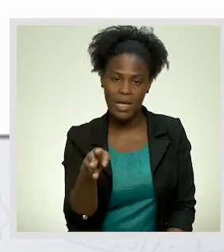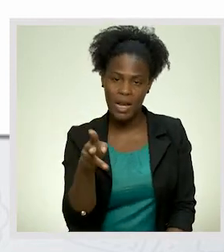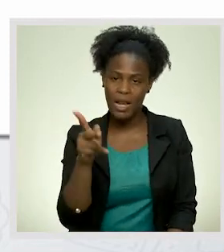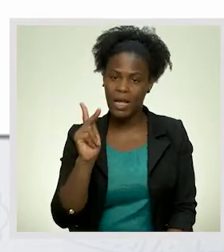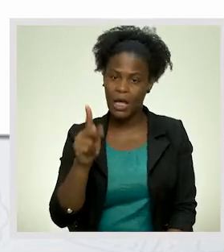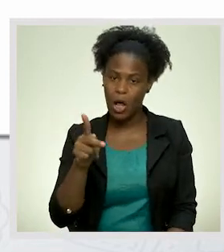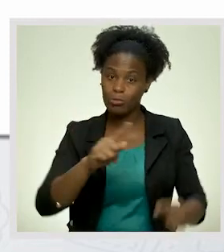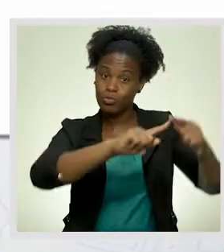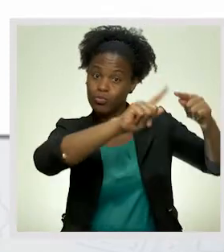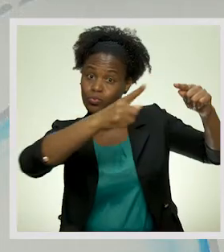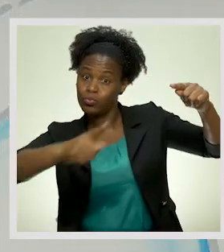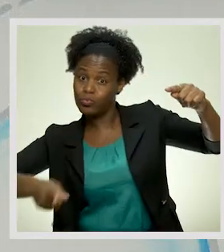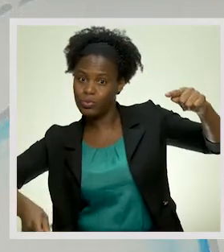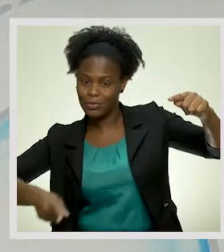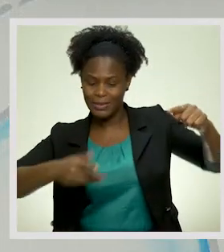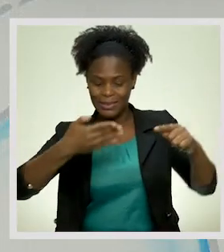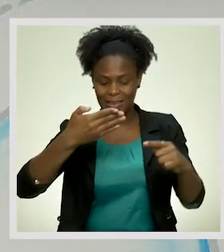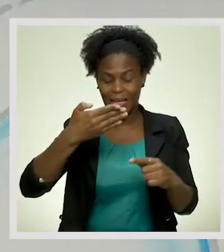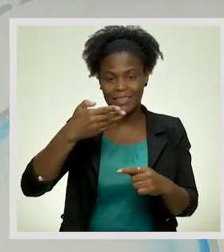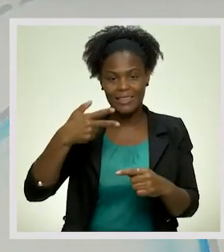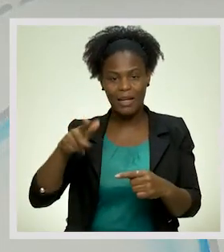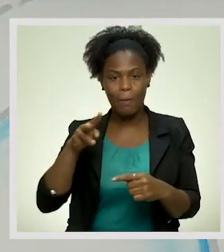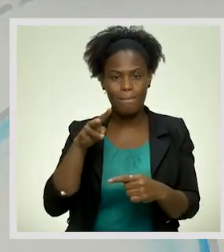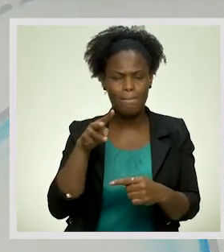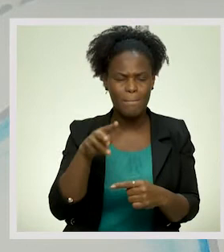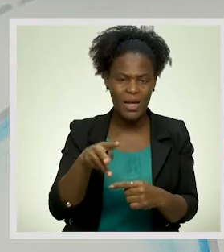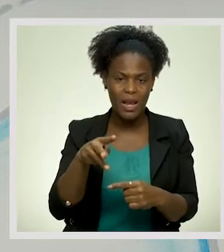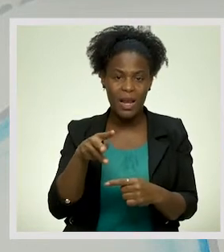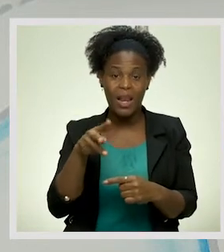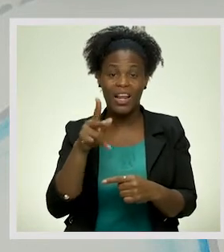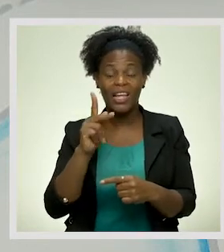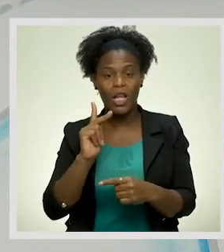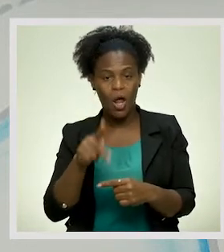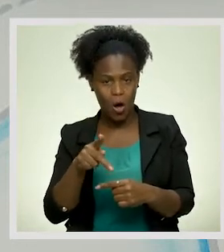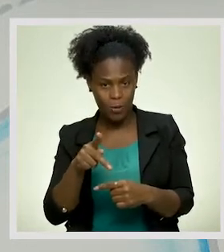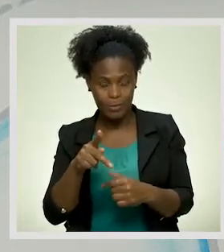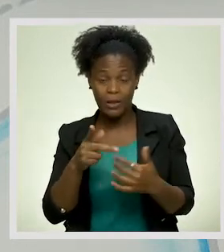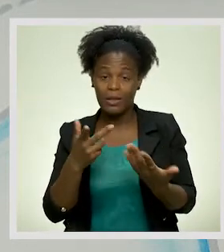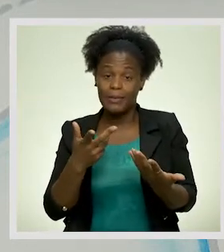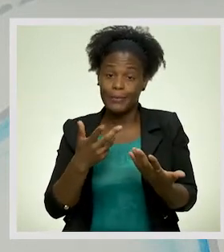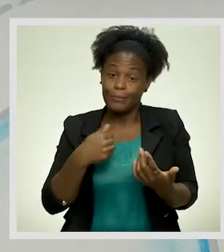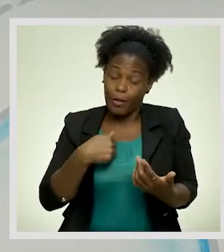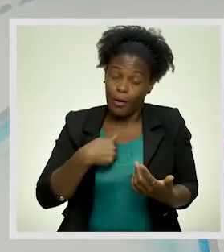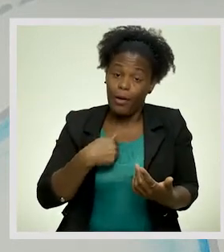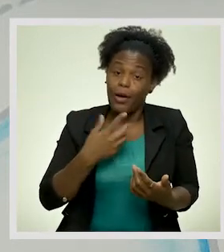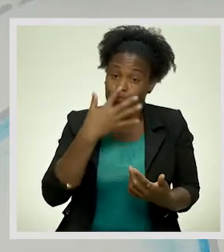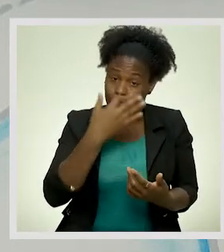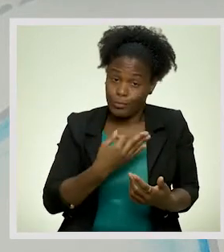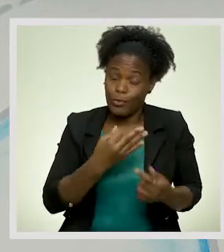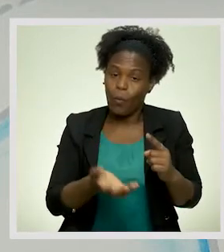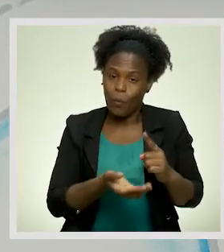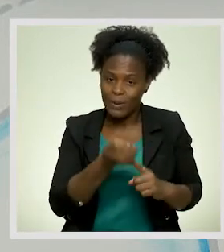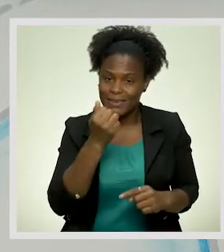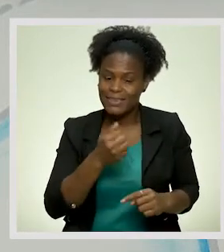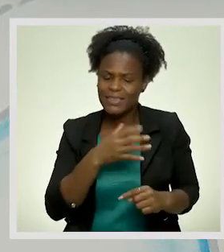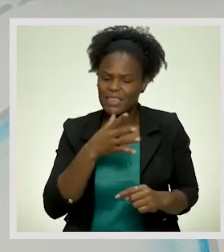quilômetros. Se possui um raio de aproximadamente 700 mil quilômetros, então eu acredito que conseguem dizer